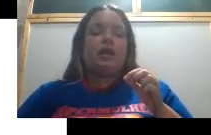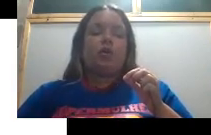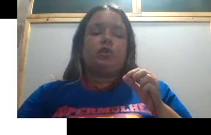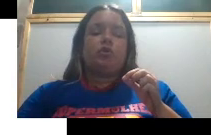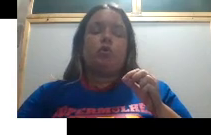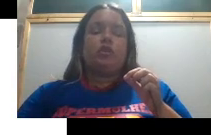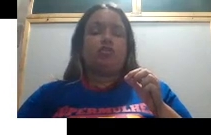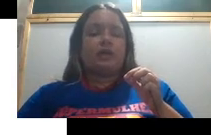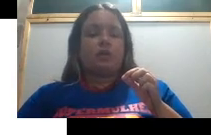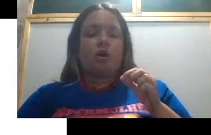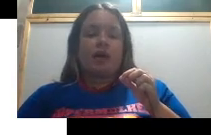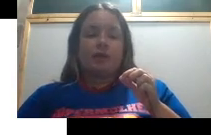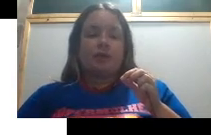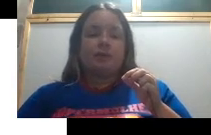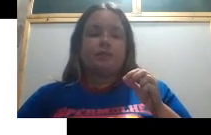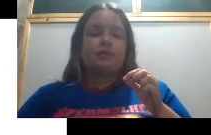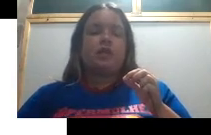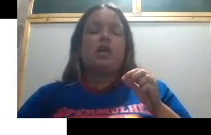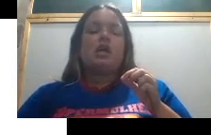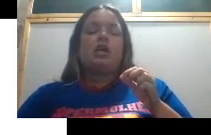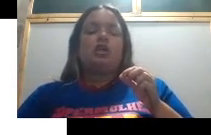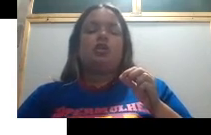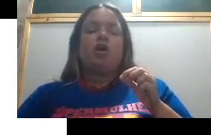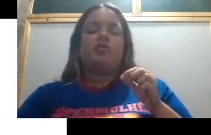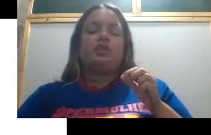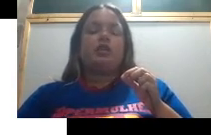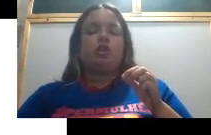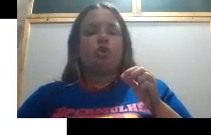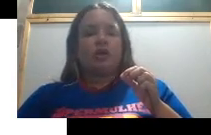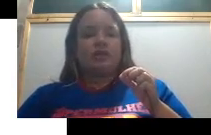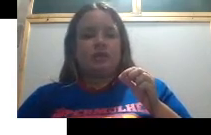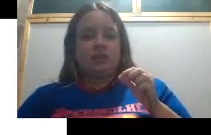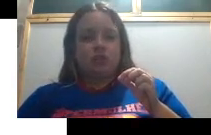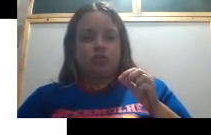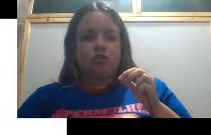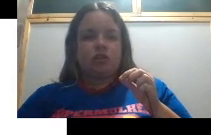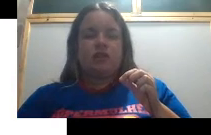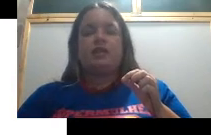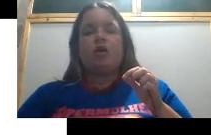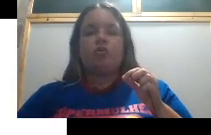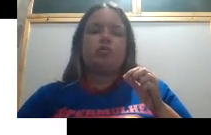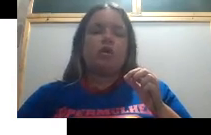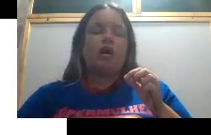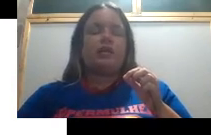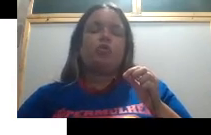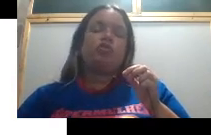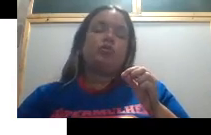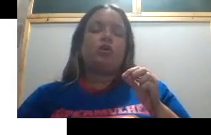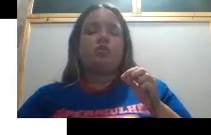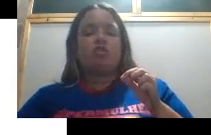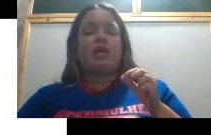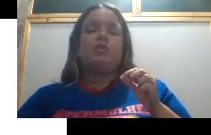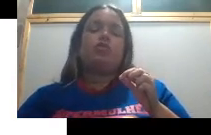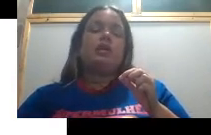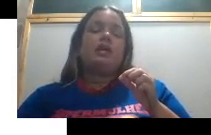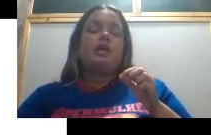estrelinha oito o estado de Roraima o molde Tocantins tem algumas até